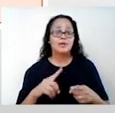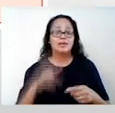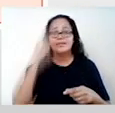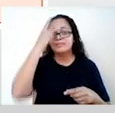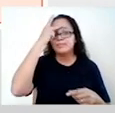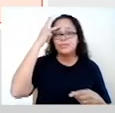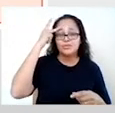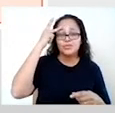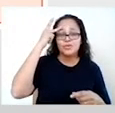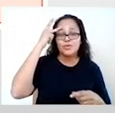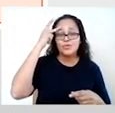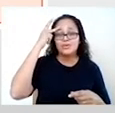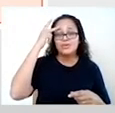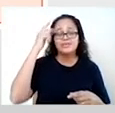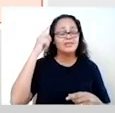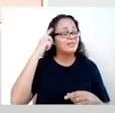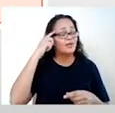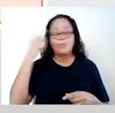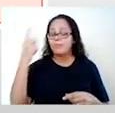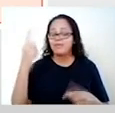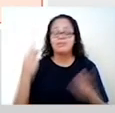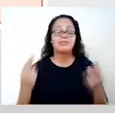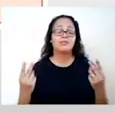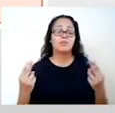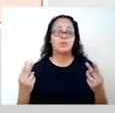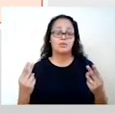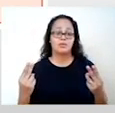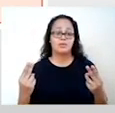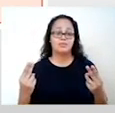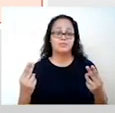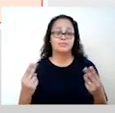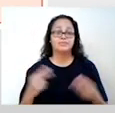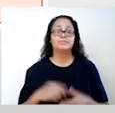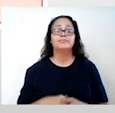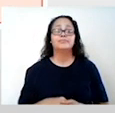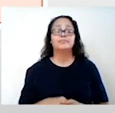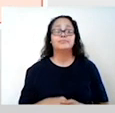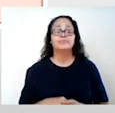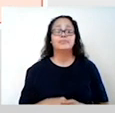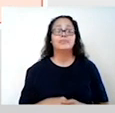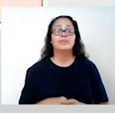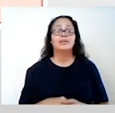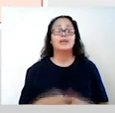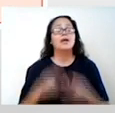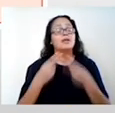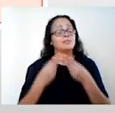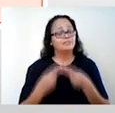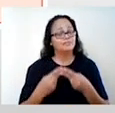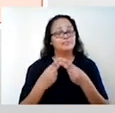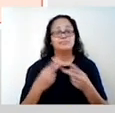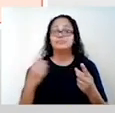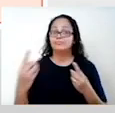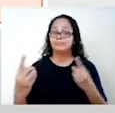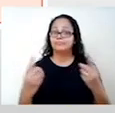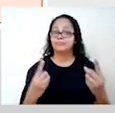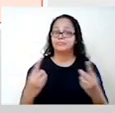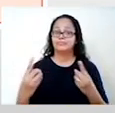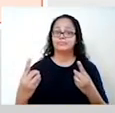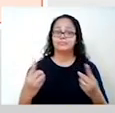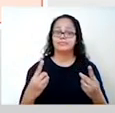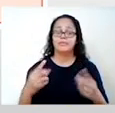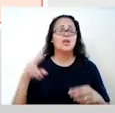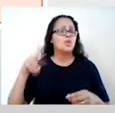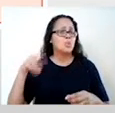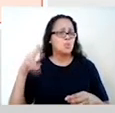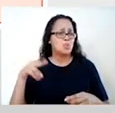de paz, né, de respeito ao outro, aparece na fala dele. Então, é uma tolerância mútua. Nunca todos